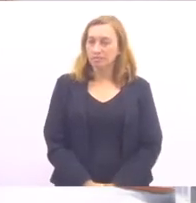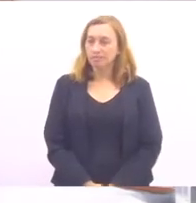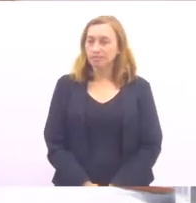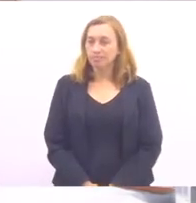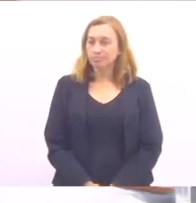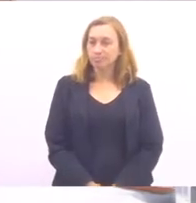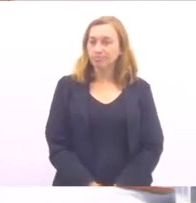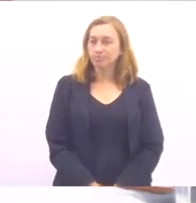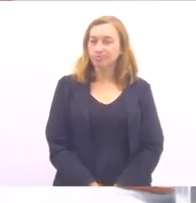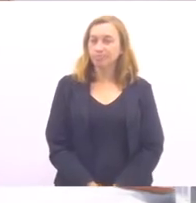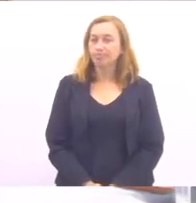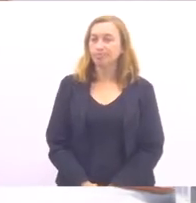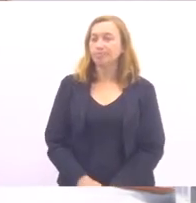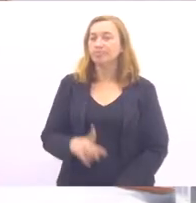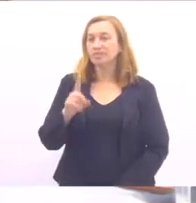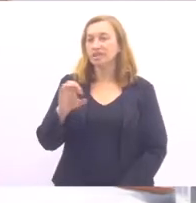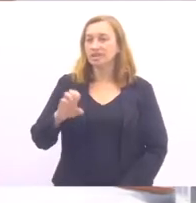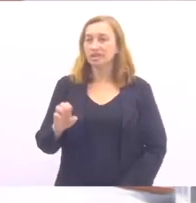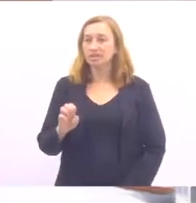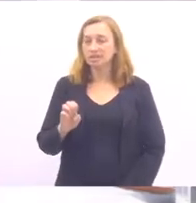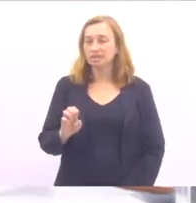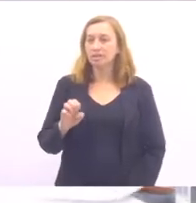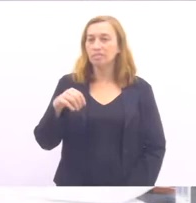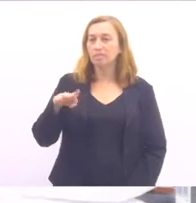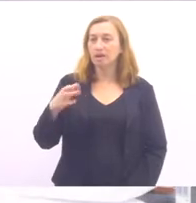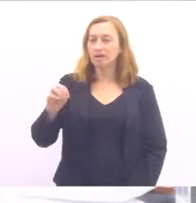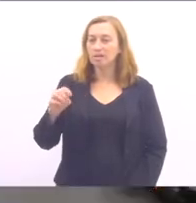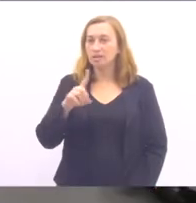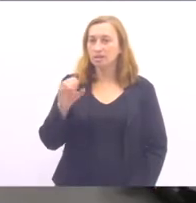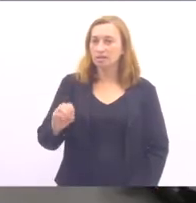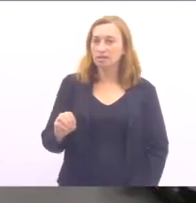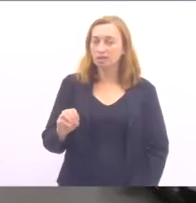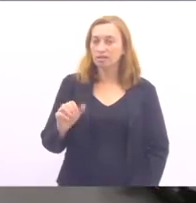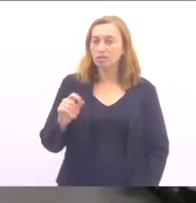aqui. Denise, Márcio, Zilda e Moisés.